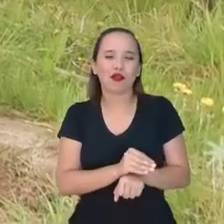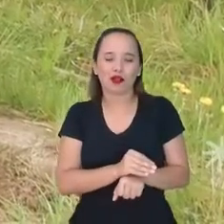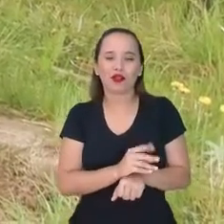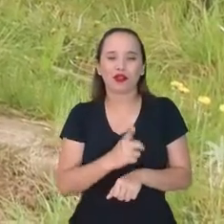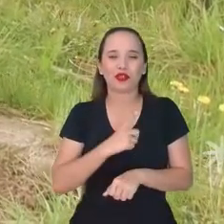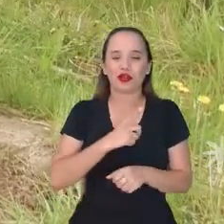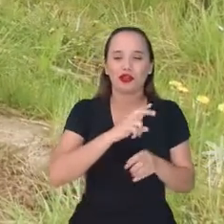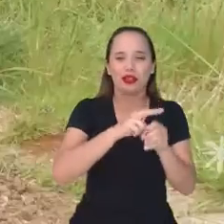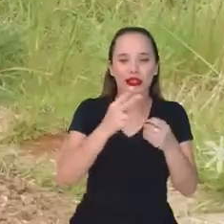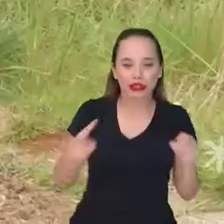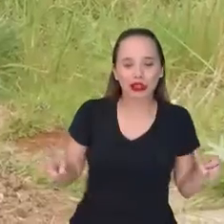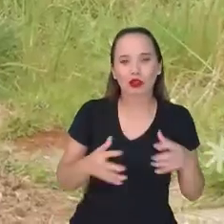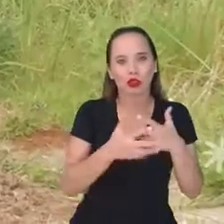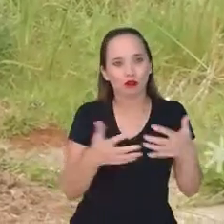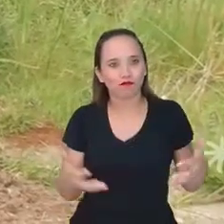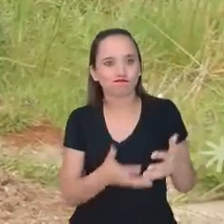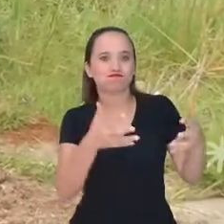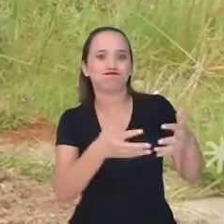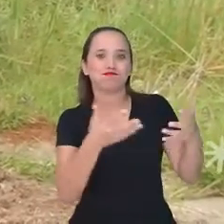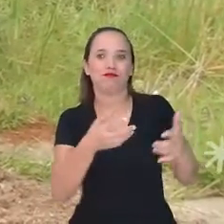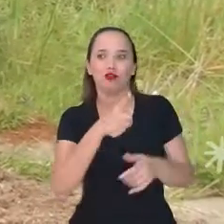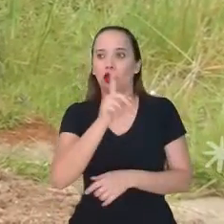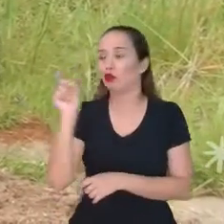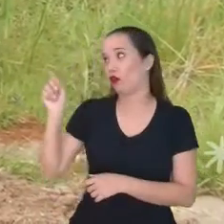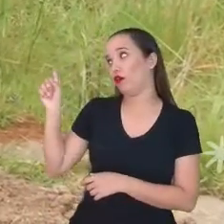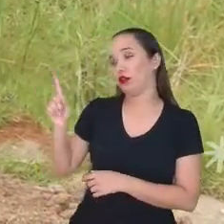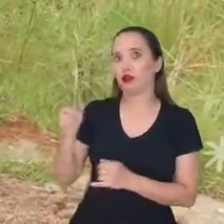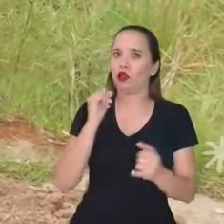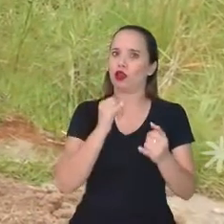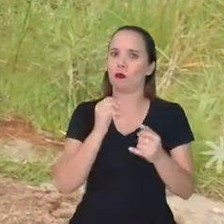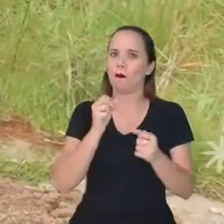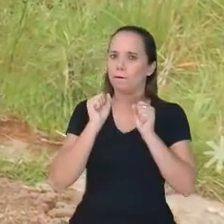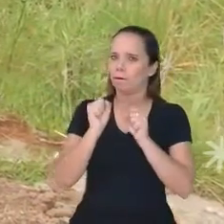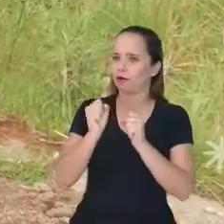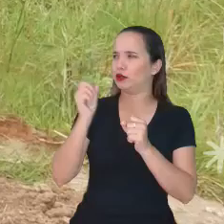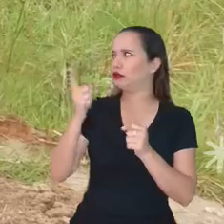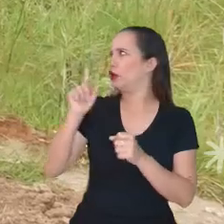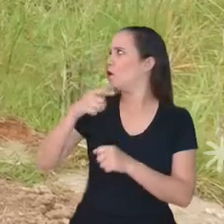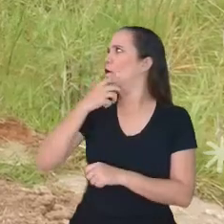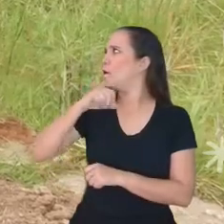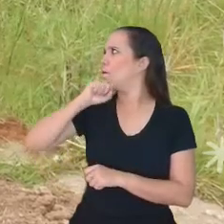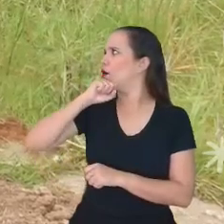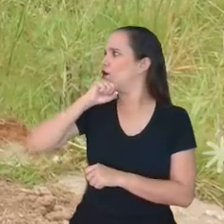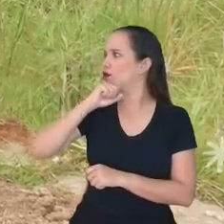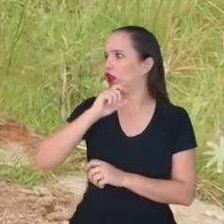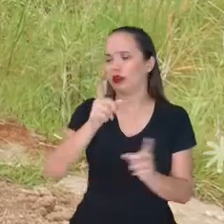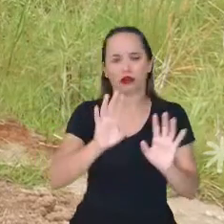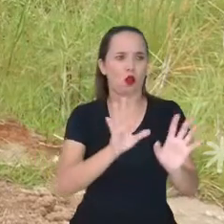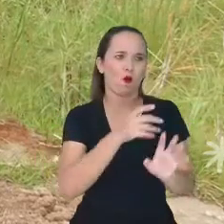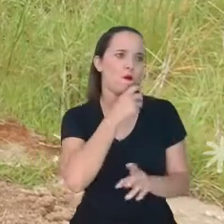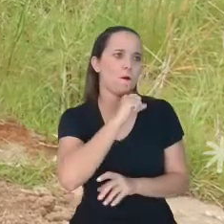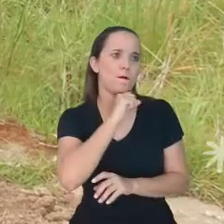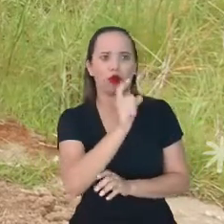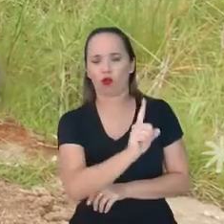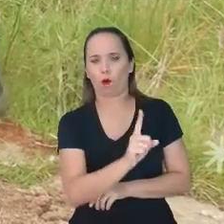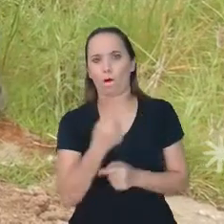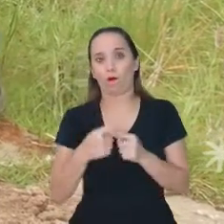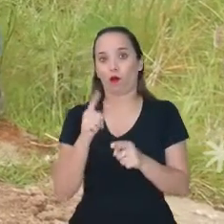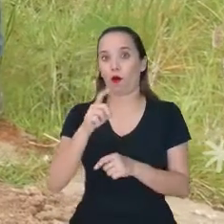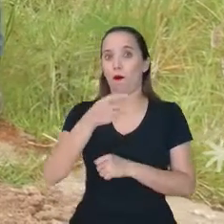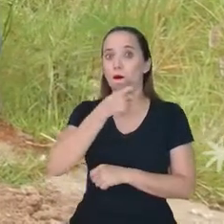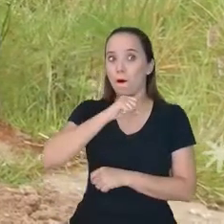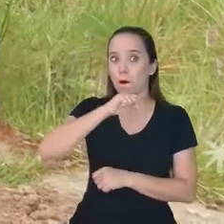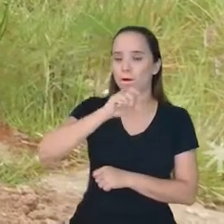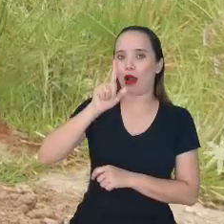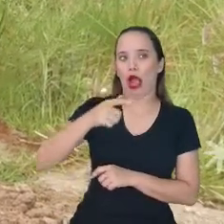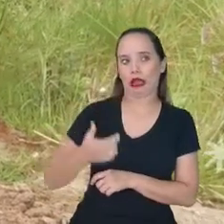é, pronto. Esse daí é quase Juninho, ou o pai de Juninho. Tá o pai não, que o pai é mais latifundiário, né? Ah, é? É